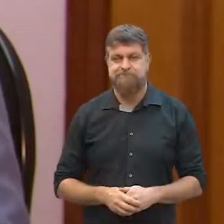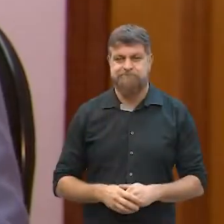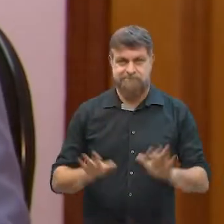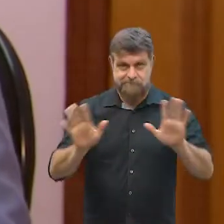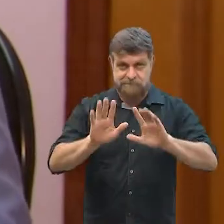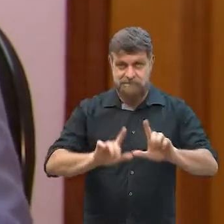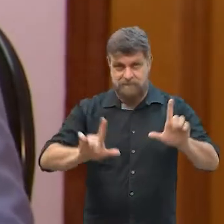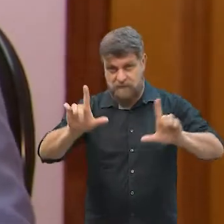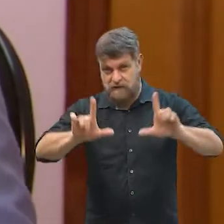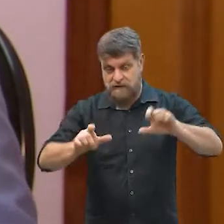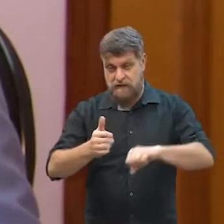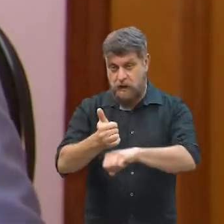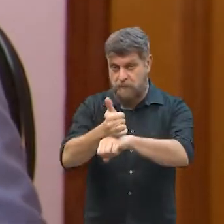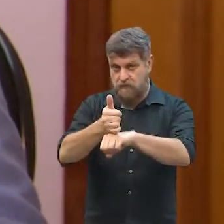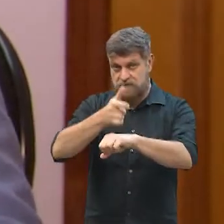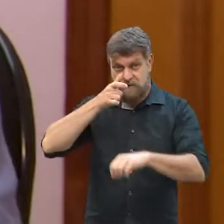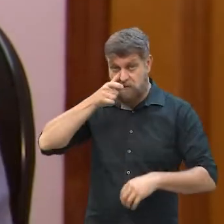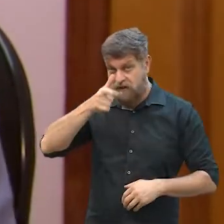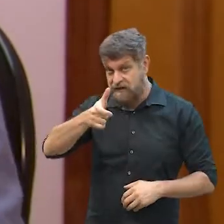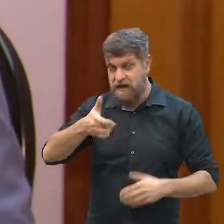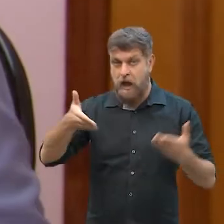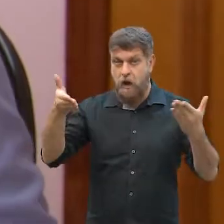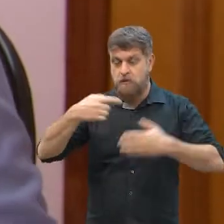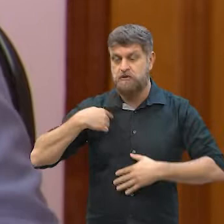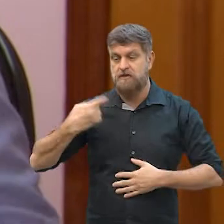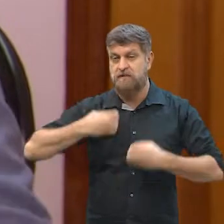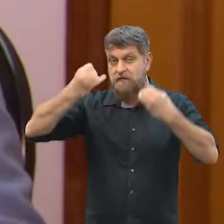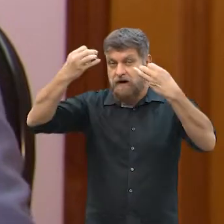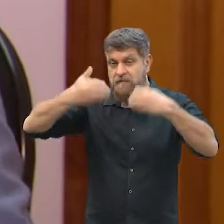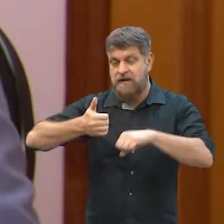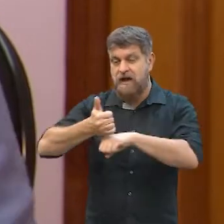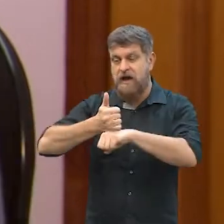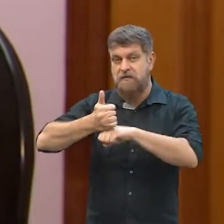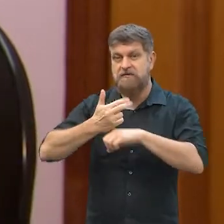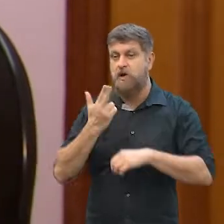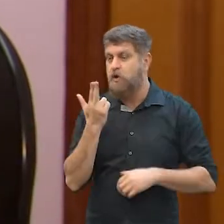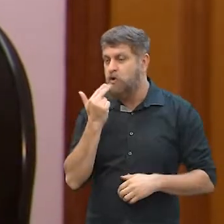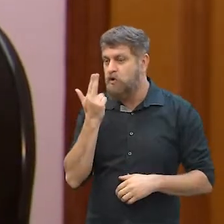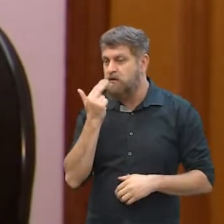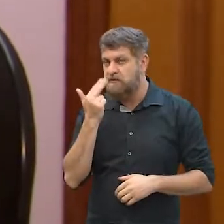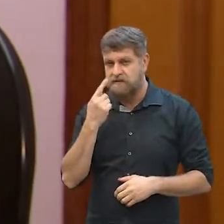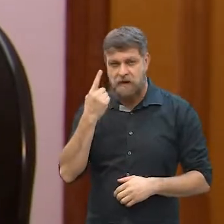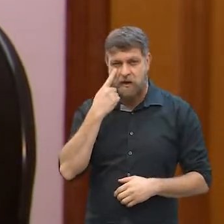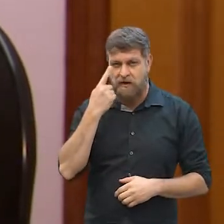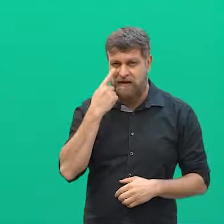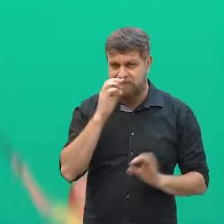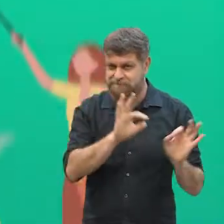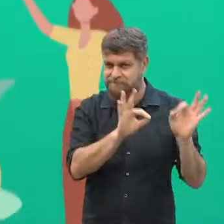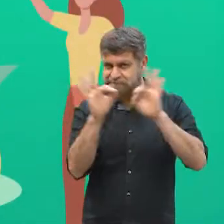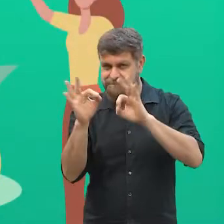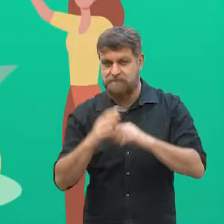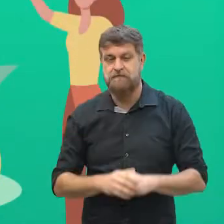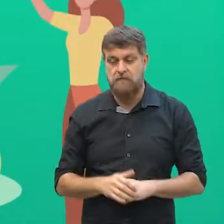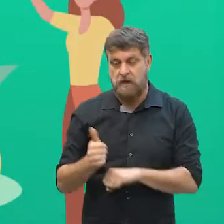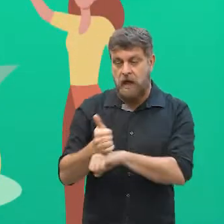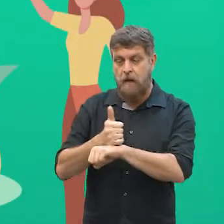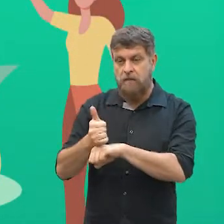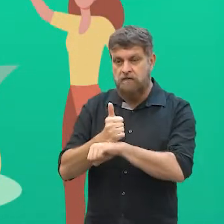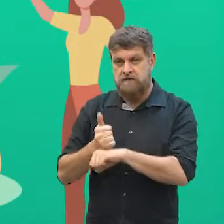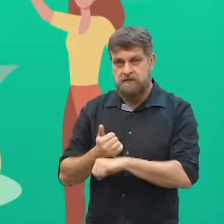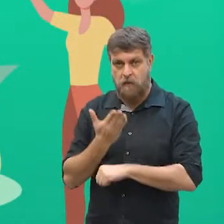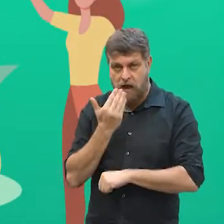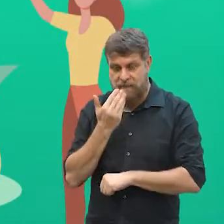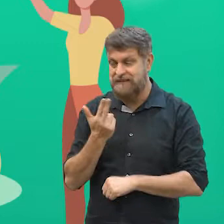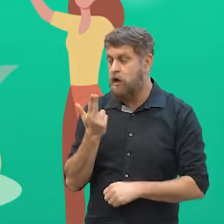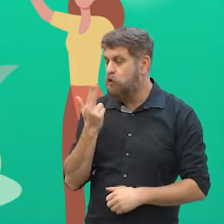Bom, é o quadro Se Liga na Profissão e olha só, hoje a gente vai falar sobre nutricionista. Então, se liga aí, bora! A profissão de nutricionista no